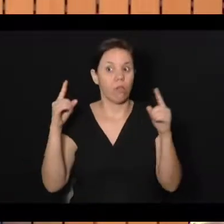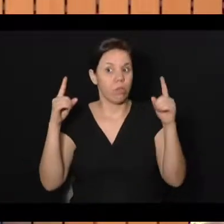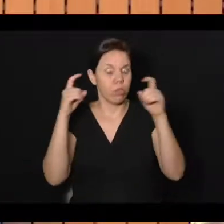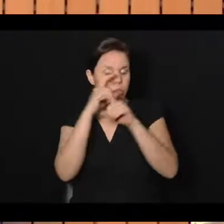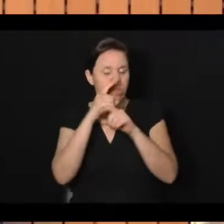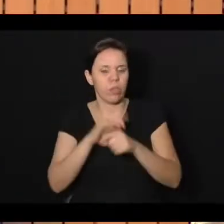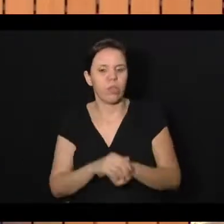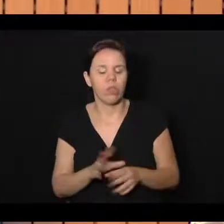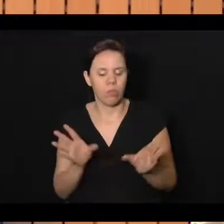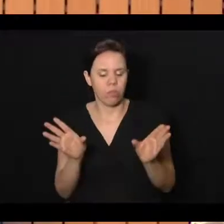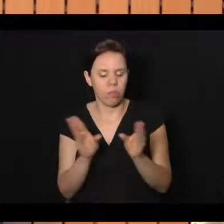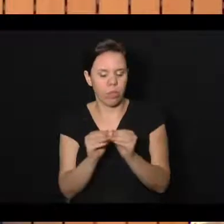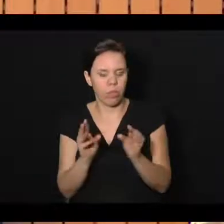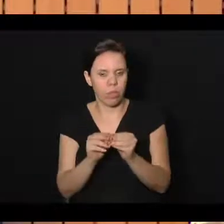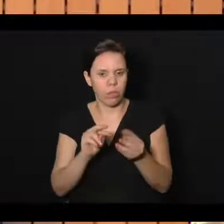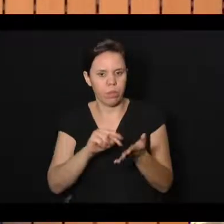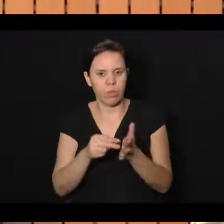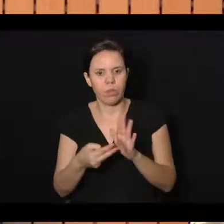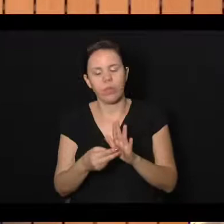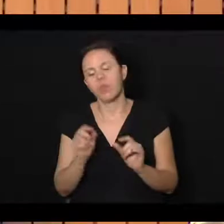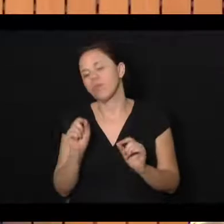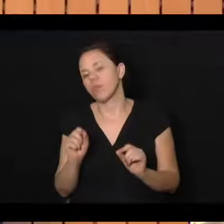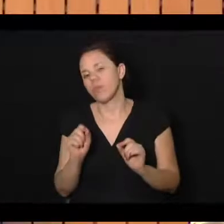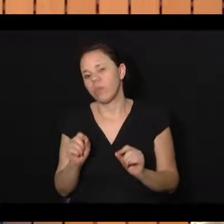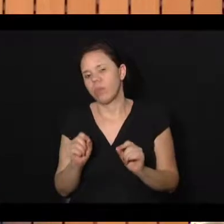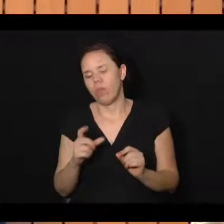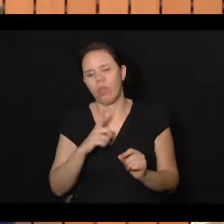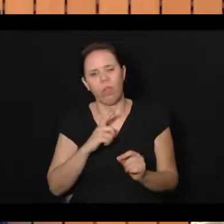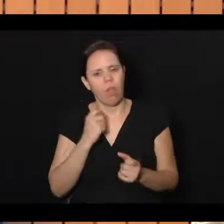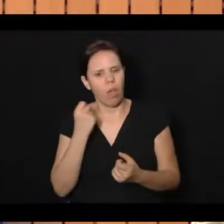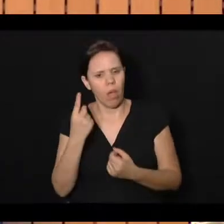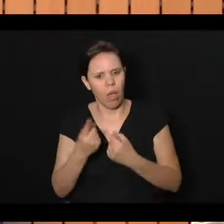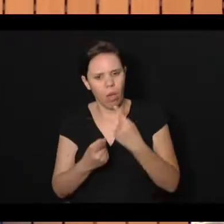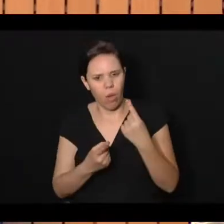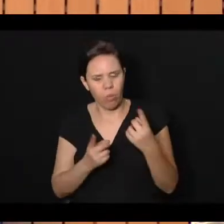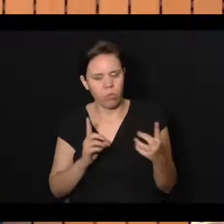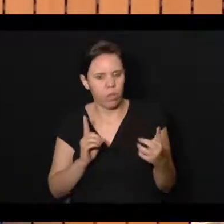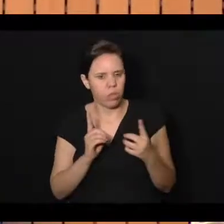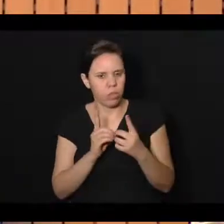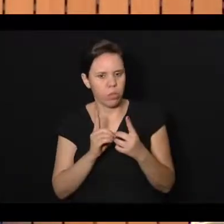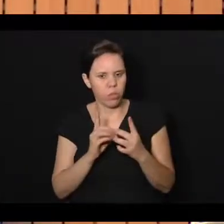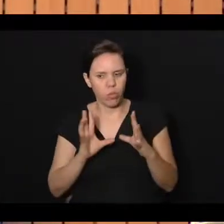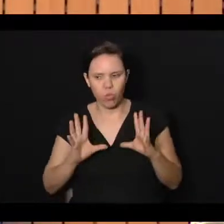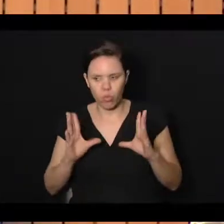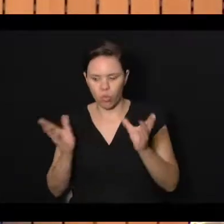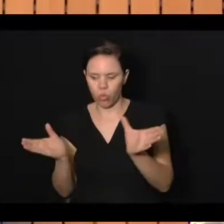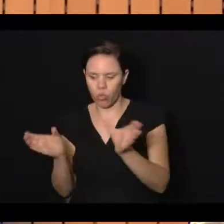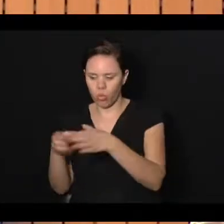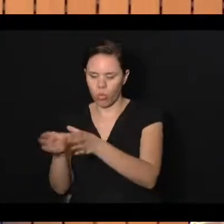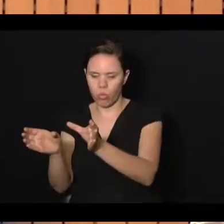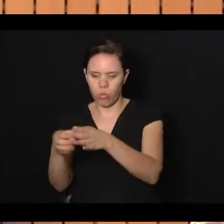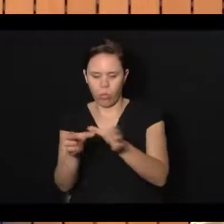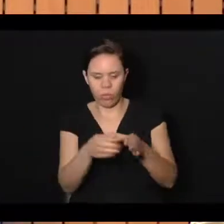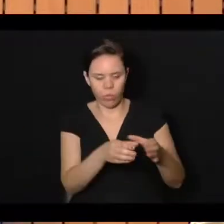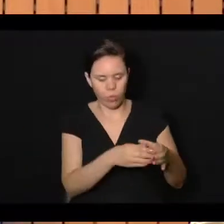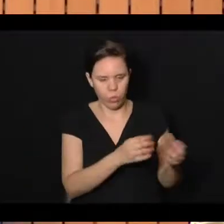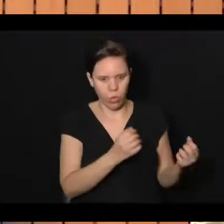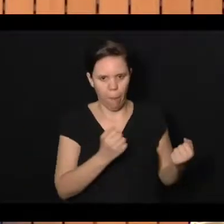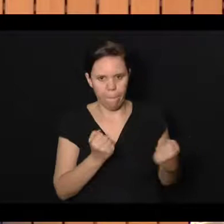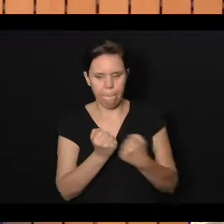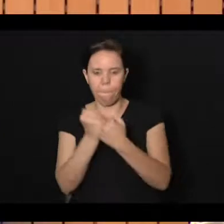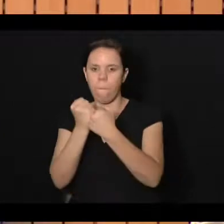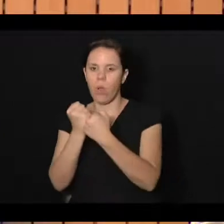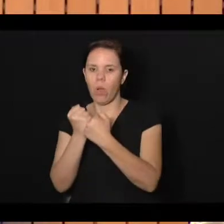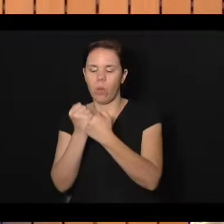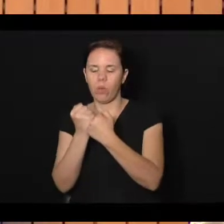falou são serviços que ele envolve toda uma rede de apoio que esta situação de rua elas acabam não